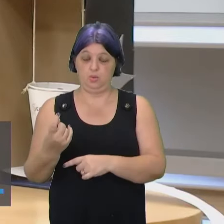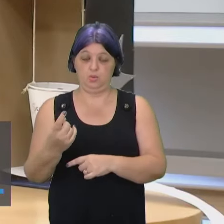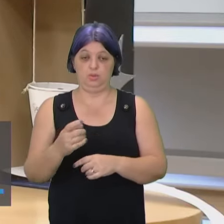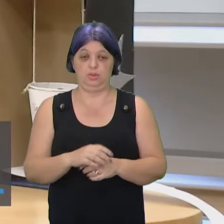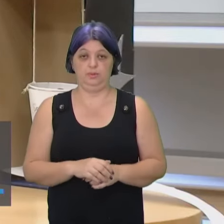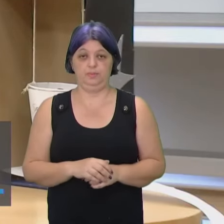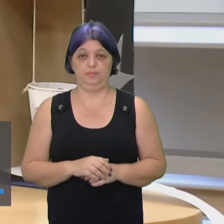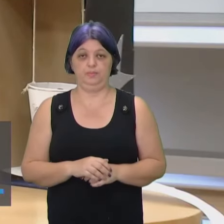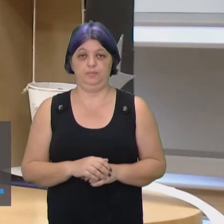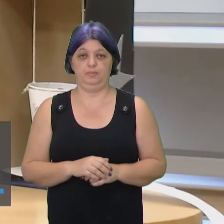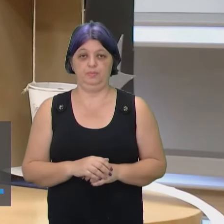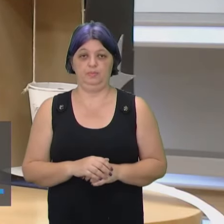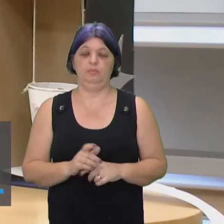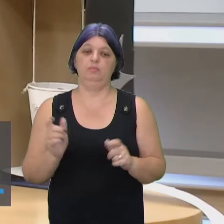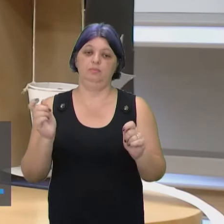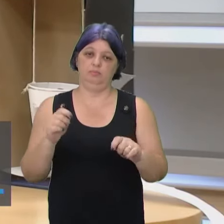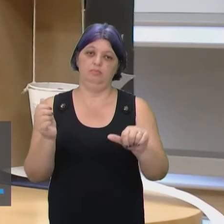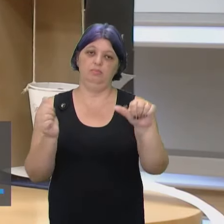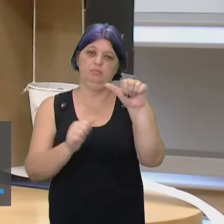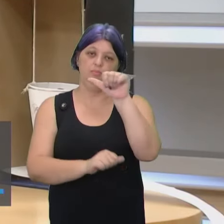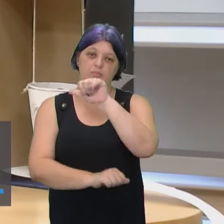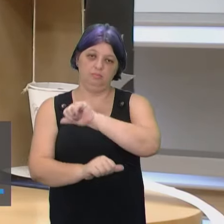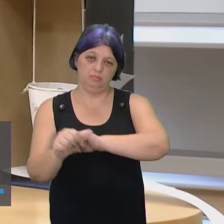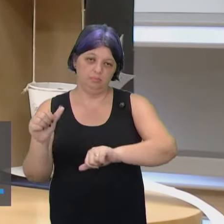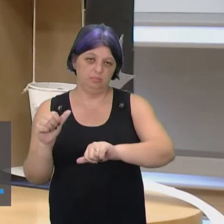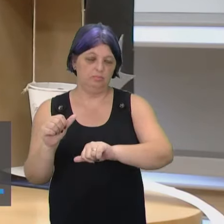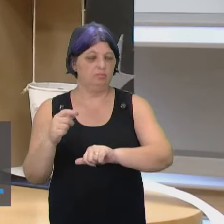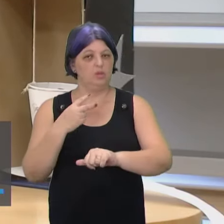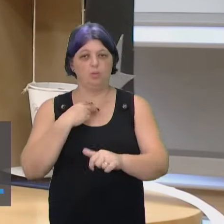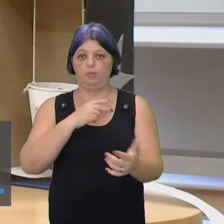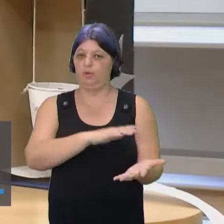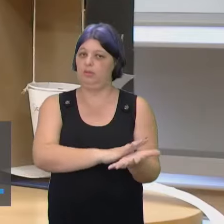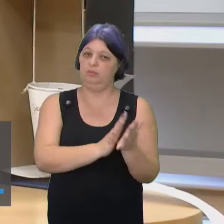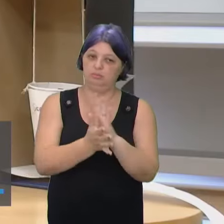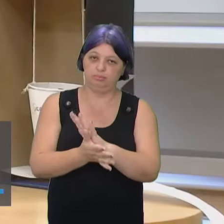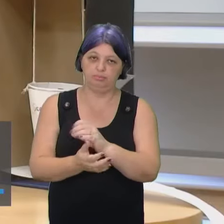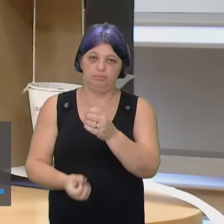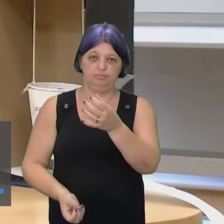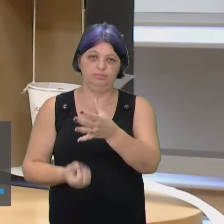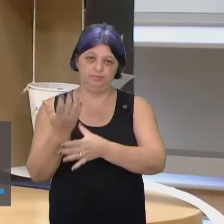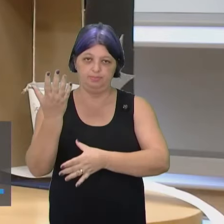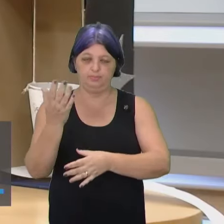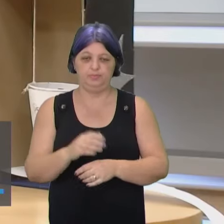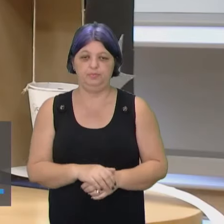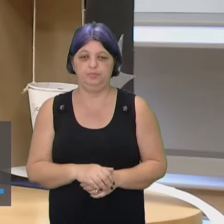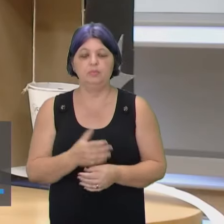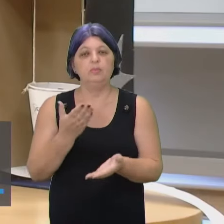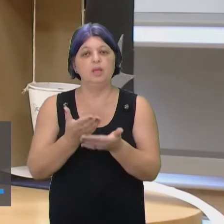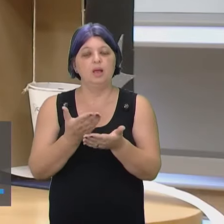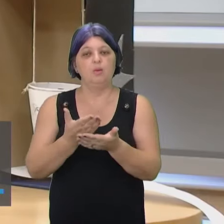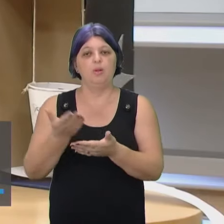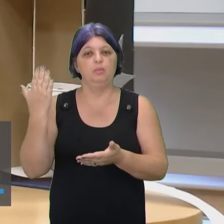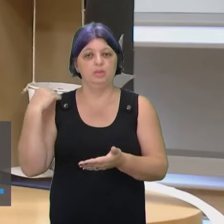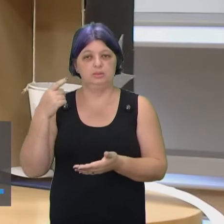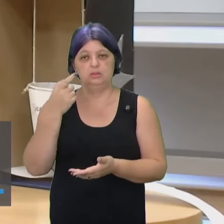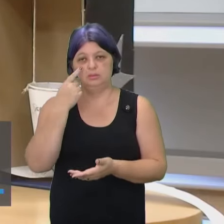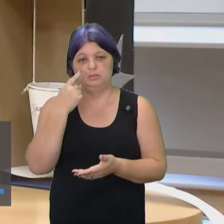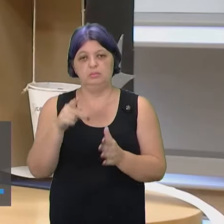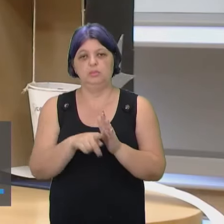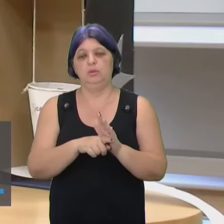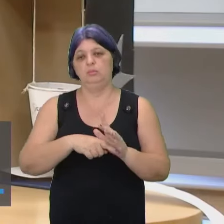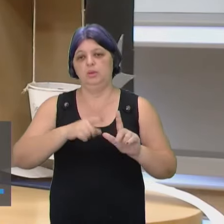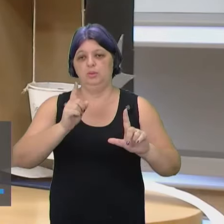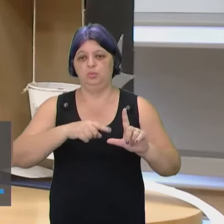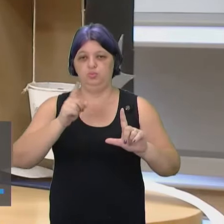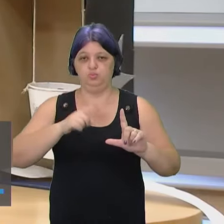E ela só pode ser transformada, não pode ser nem destruída e nem criada. Então, na aula passada, a gente viu o nosso sismógrafo,